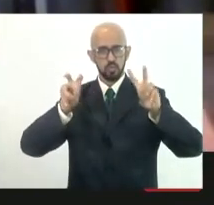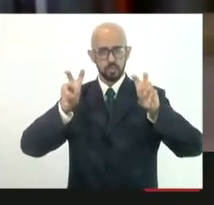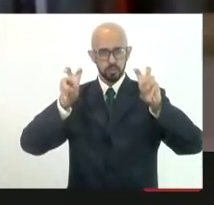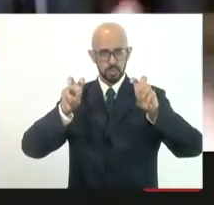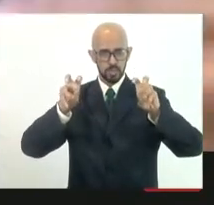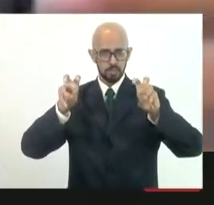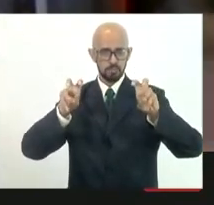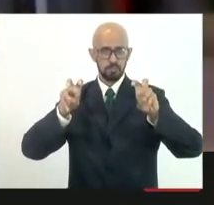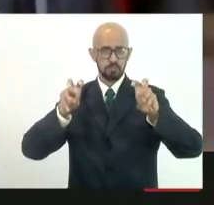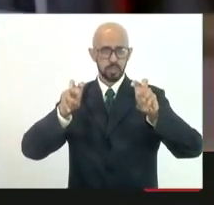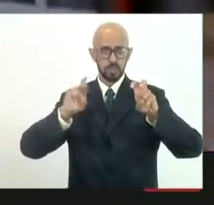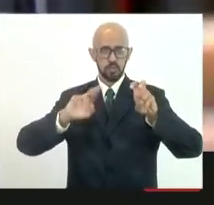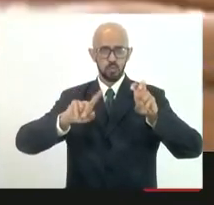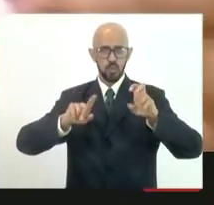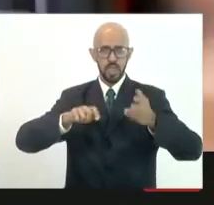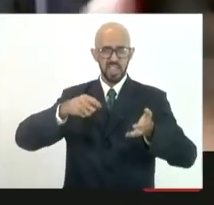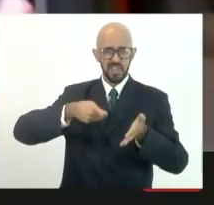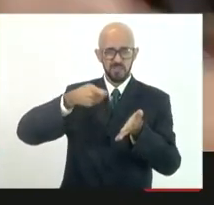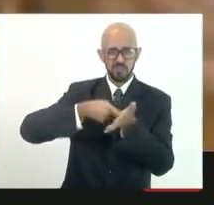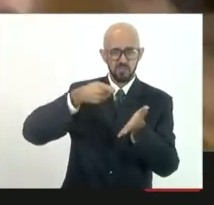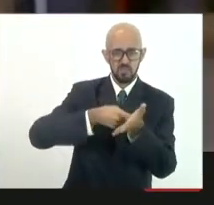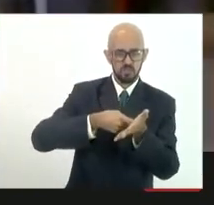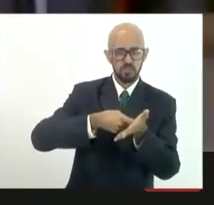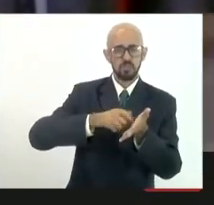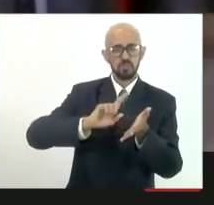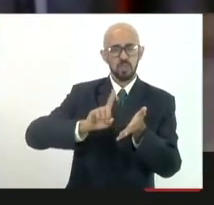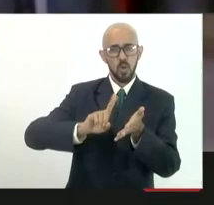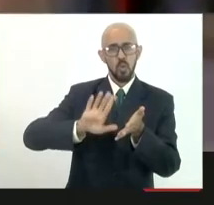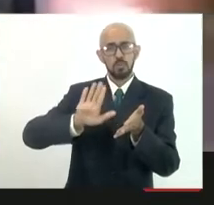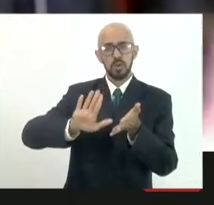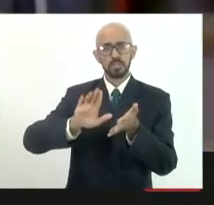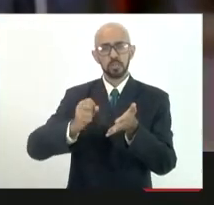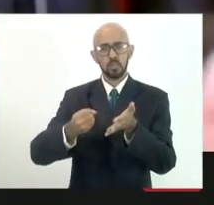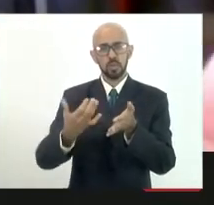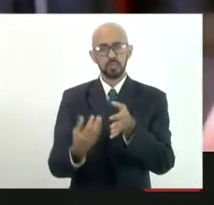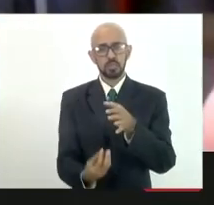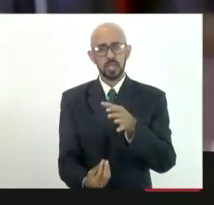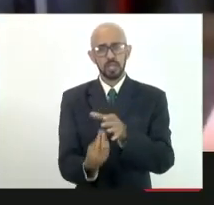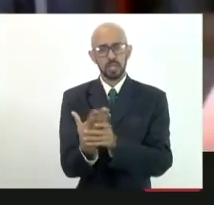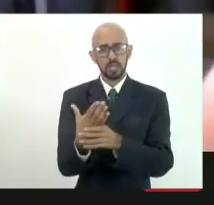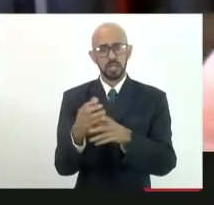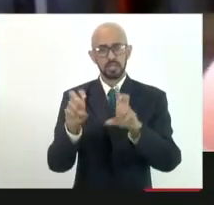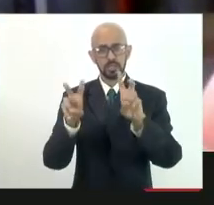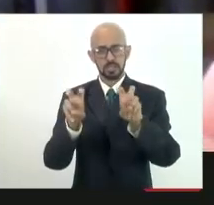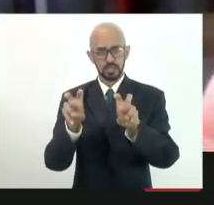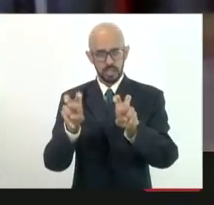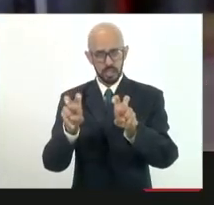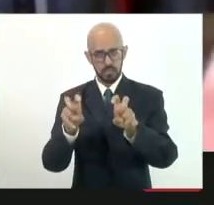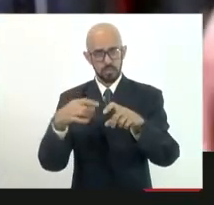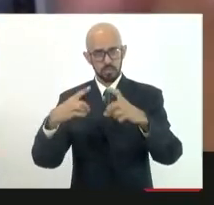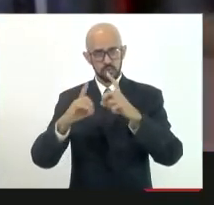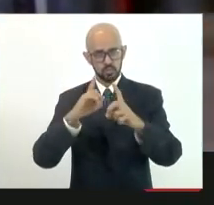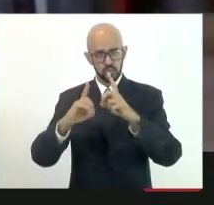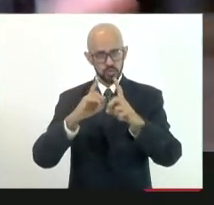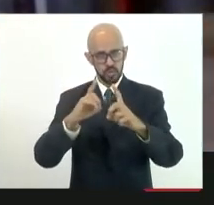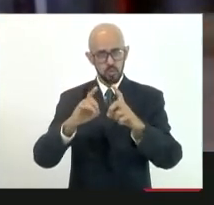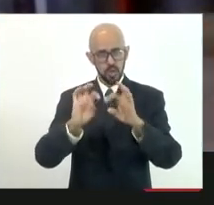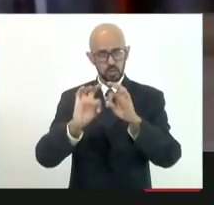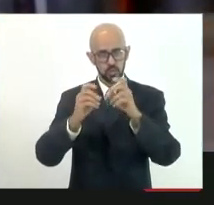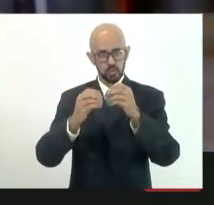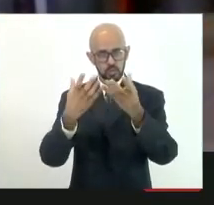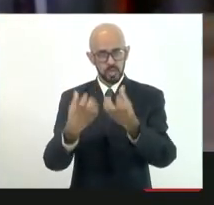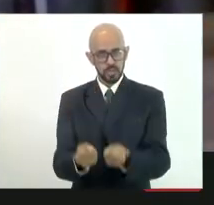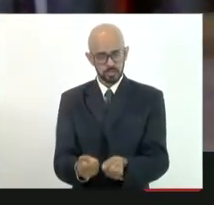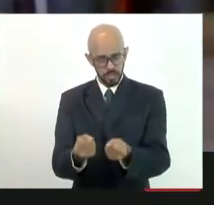algo coercitivo, mas é algo em que você coloca, a partir do momento que coloca esse tema em discussão, aqueles que aceitam